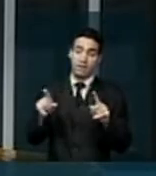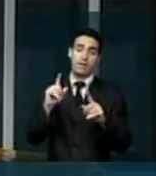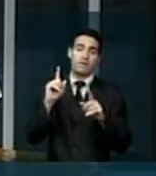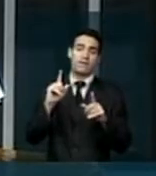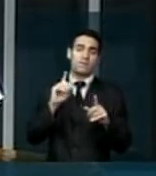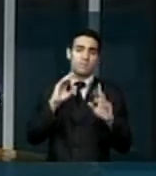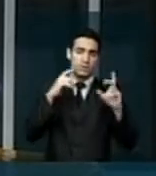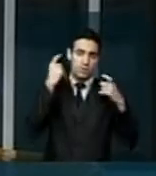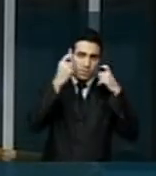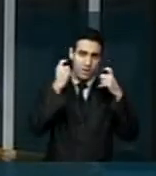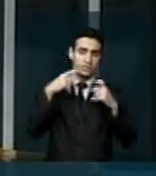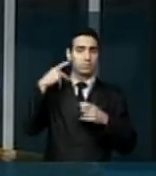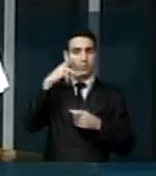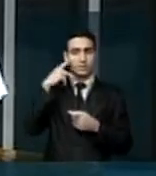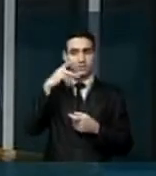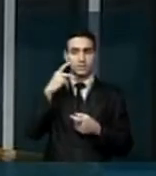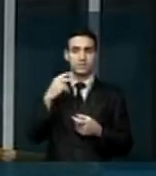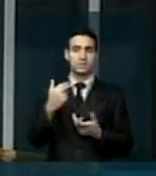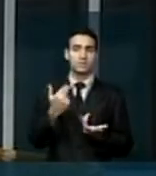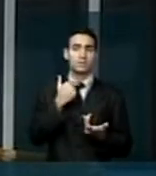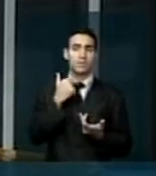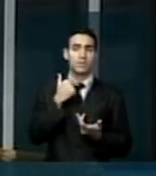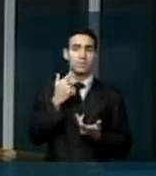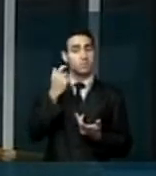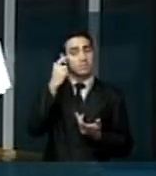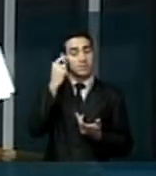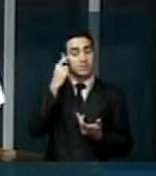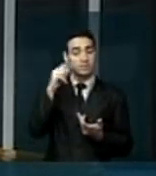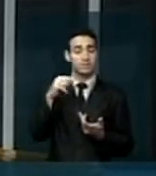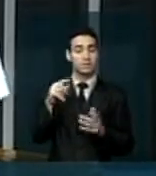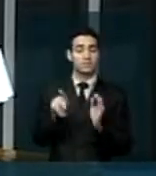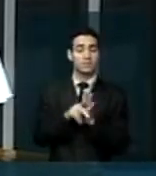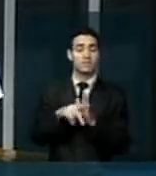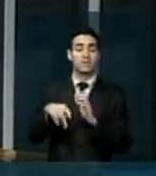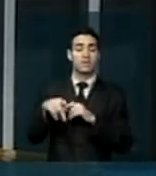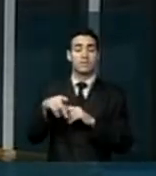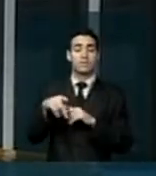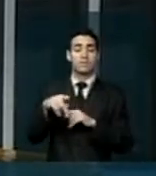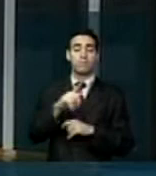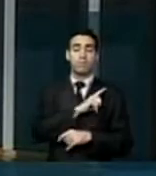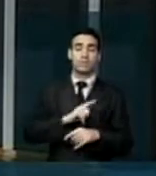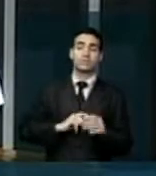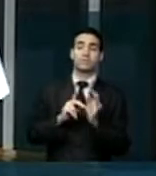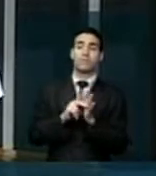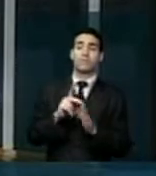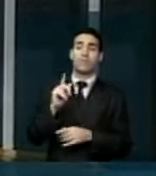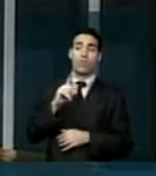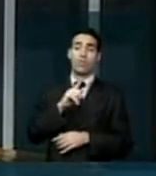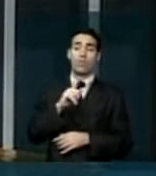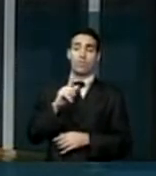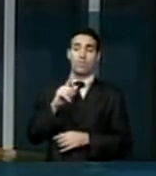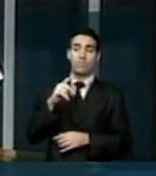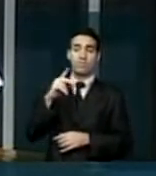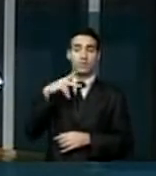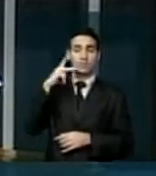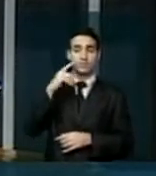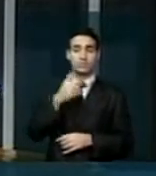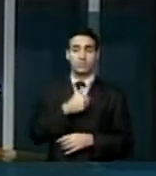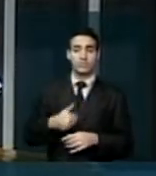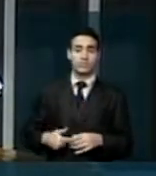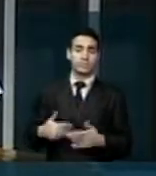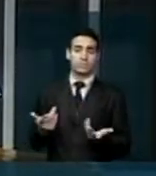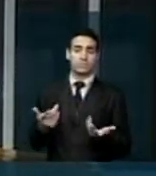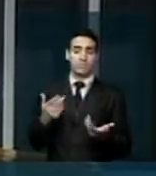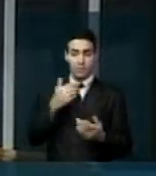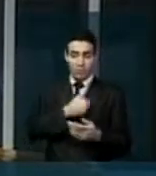uma política de Estado, uma política de governo, tem que ser uma política de Estado, não pode ser uma política de governo, porque governos